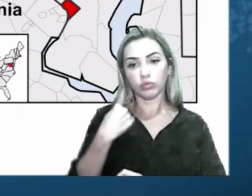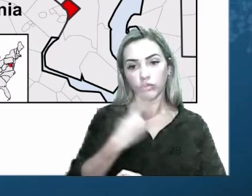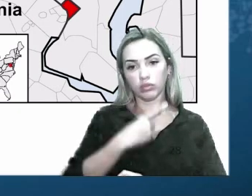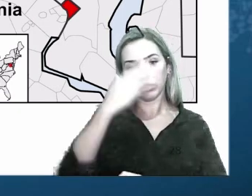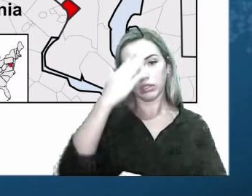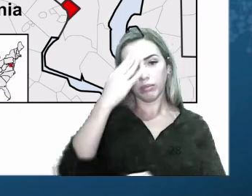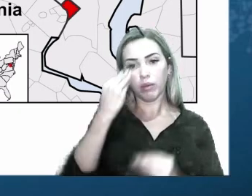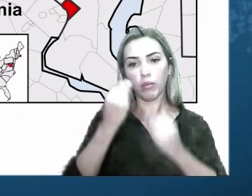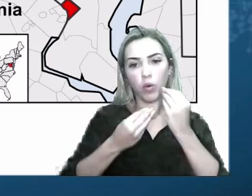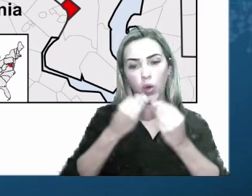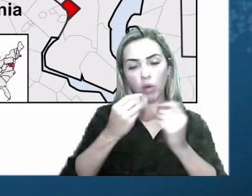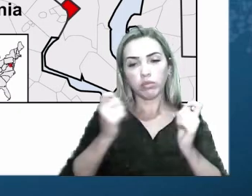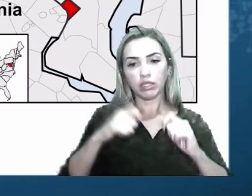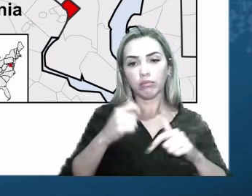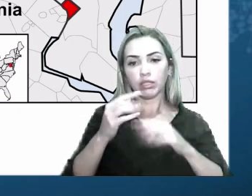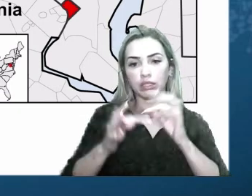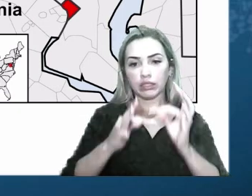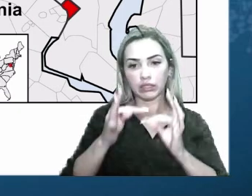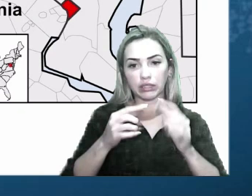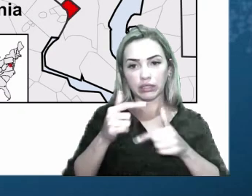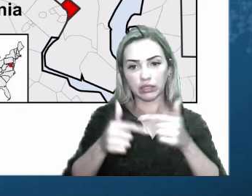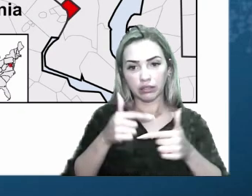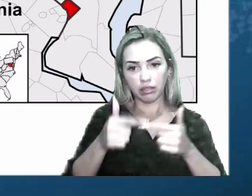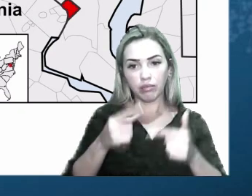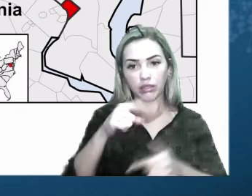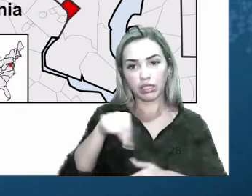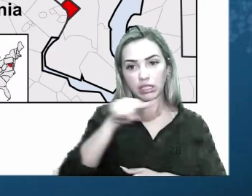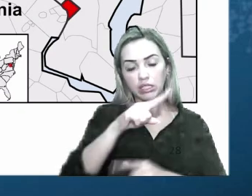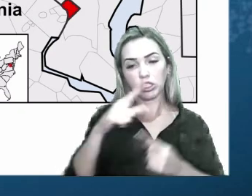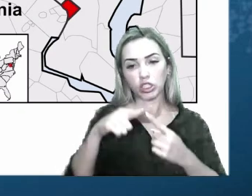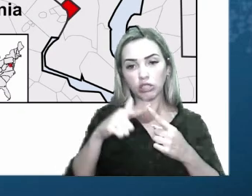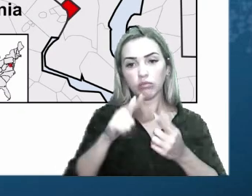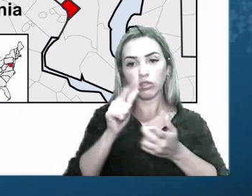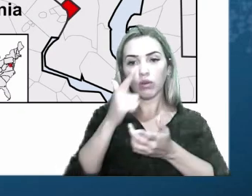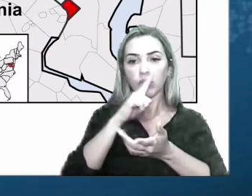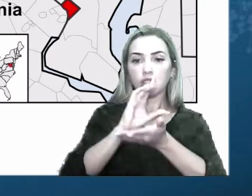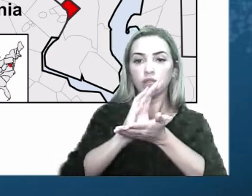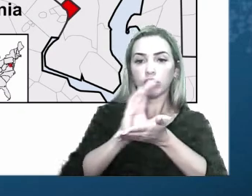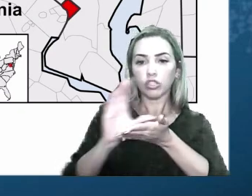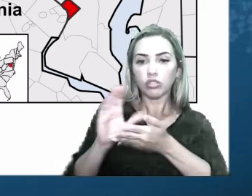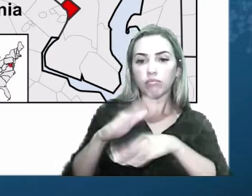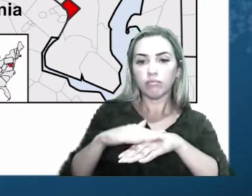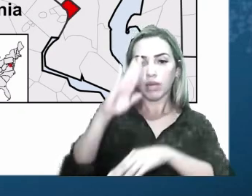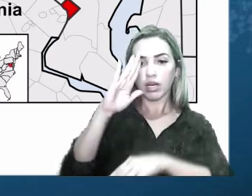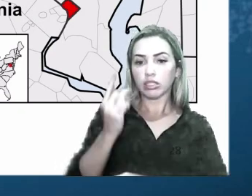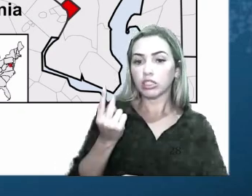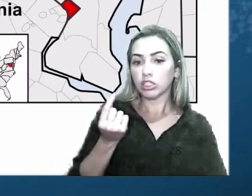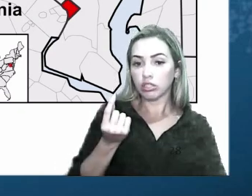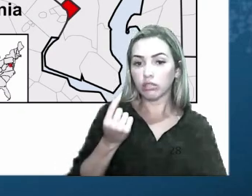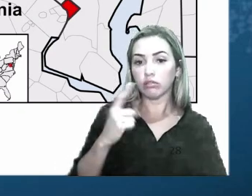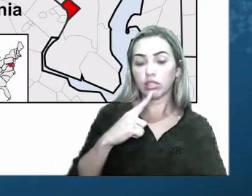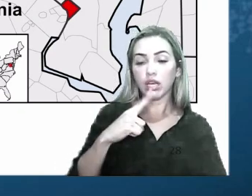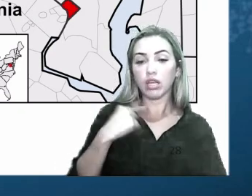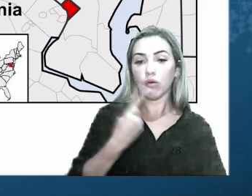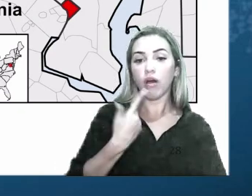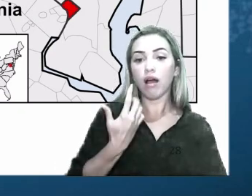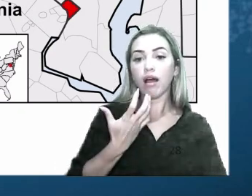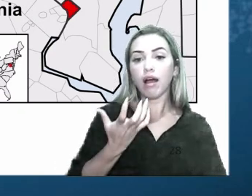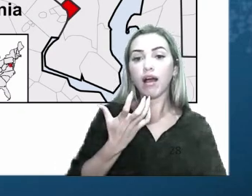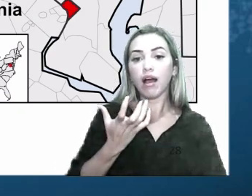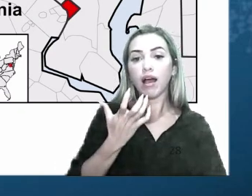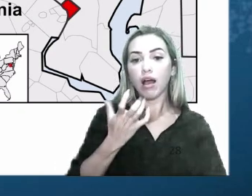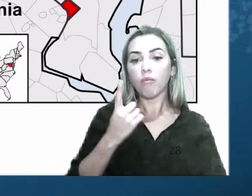como lidar com vetores, vamos investir dinheiro, queremos